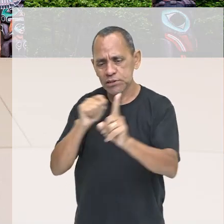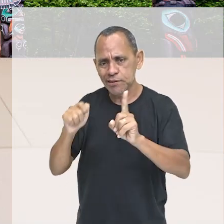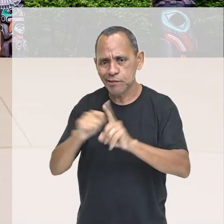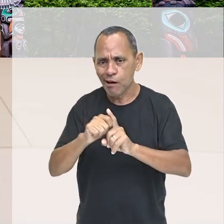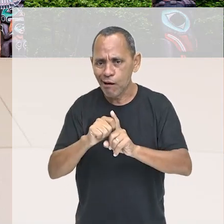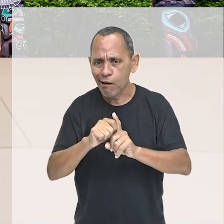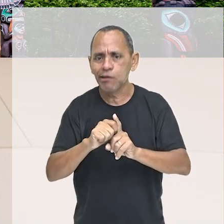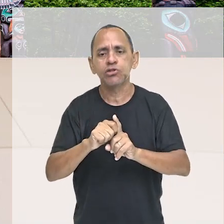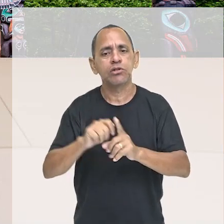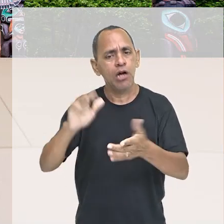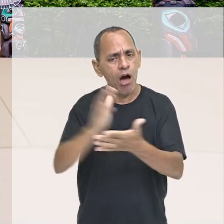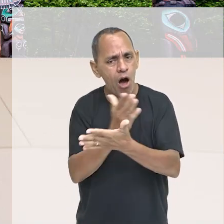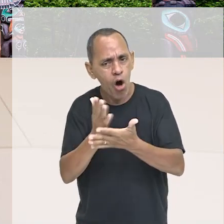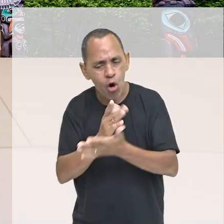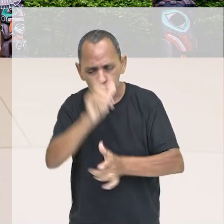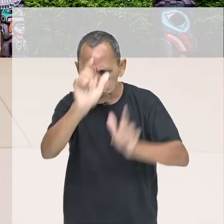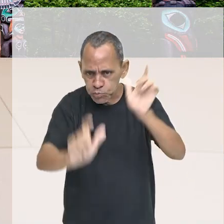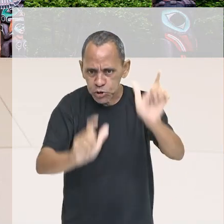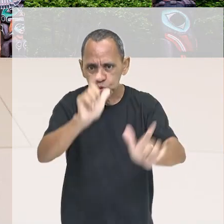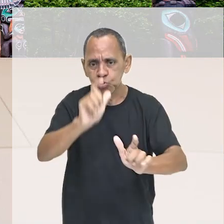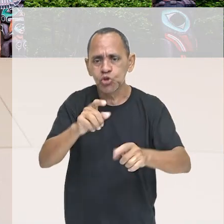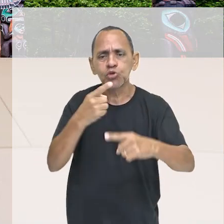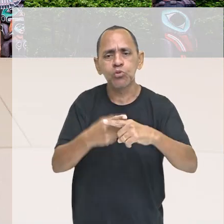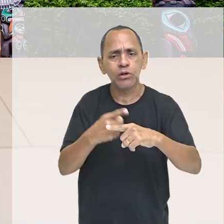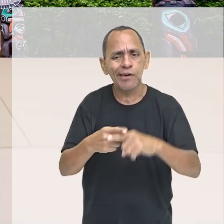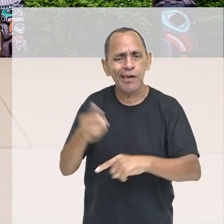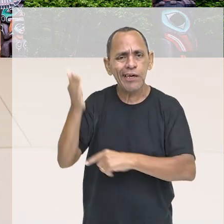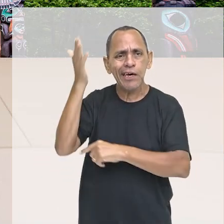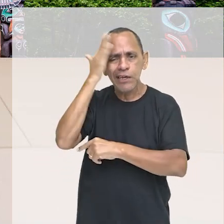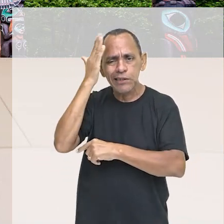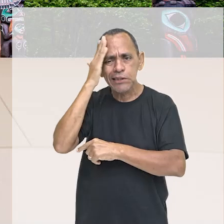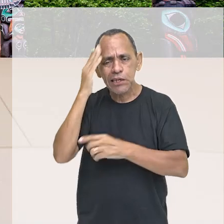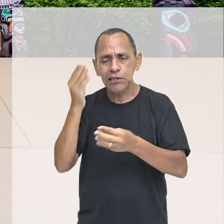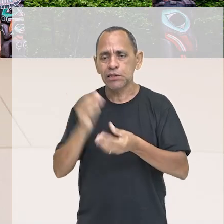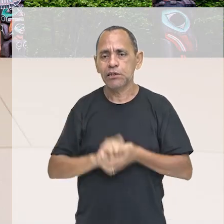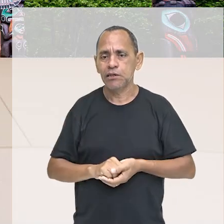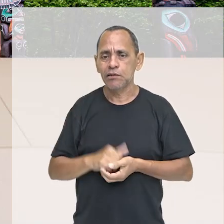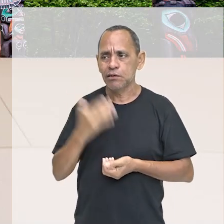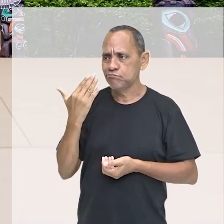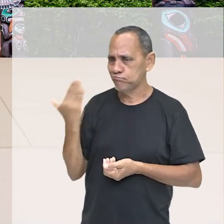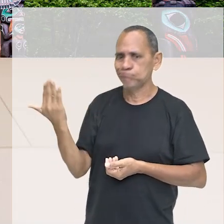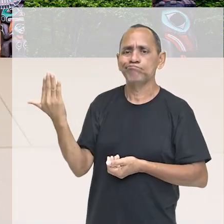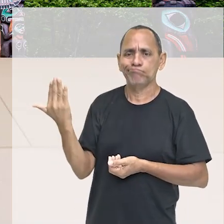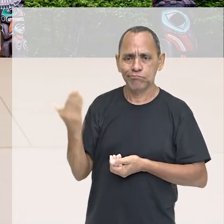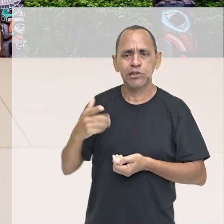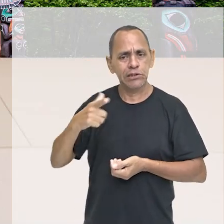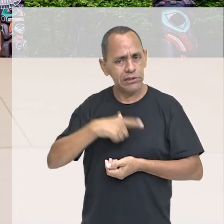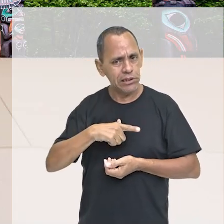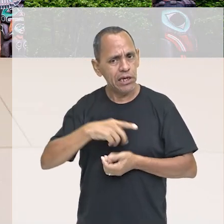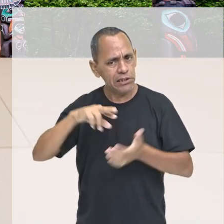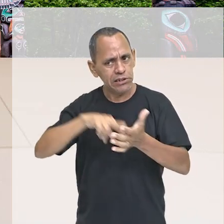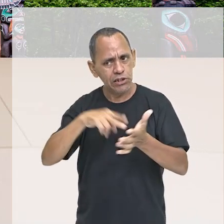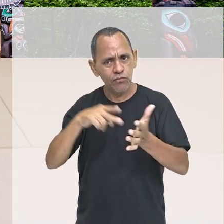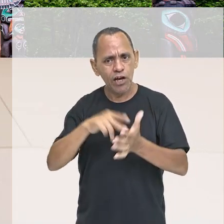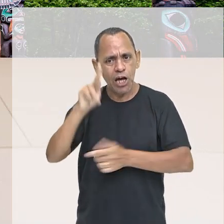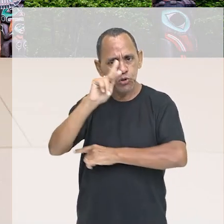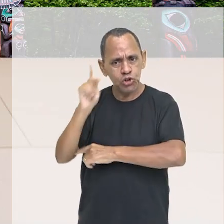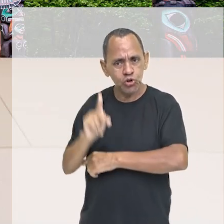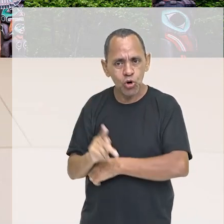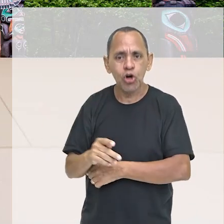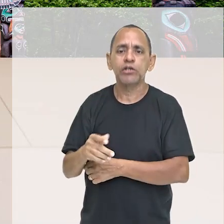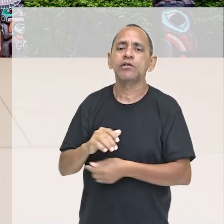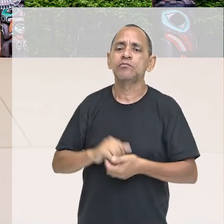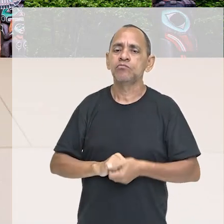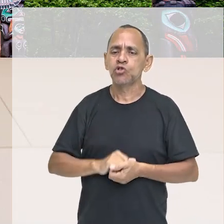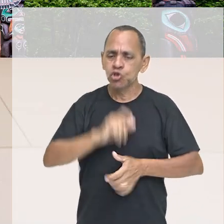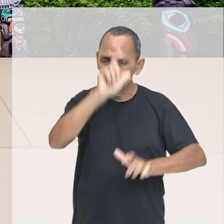eles entendem que cada parte deste totem tem um significado, tem uma história de uma